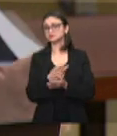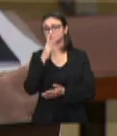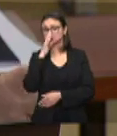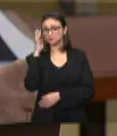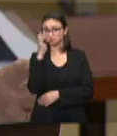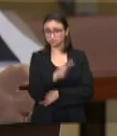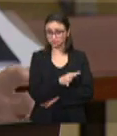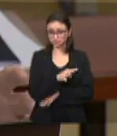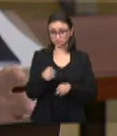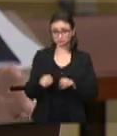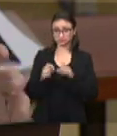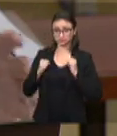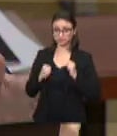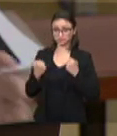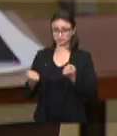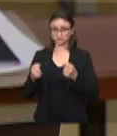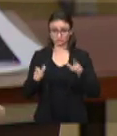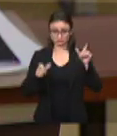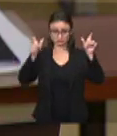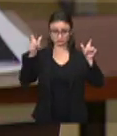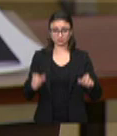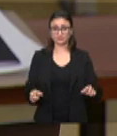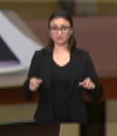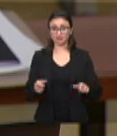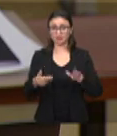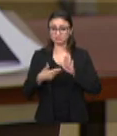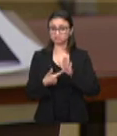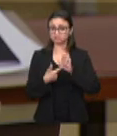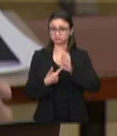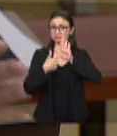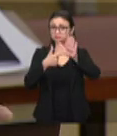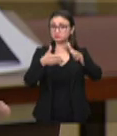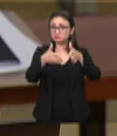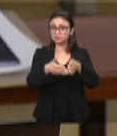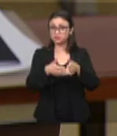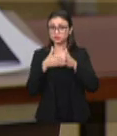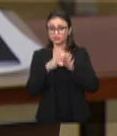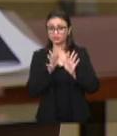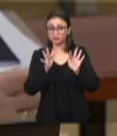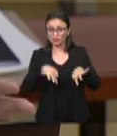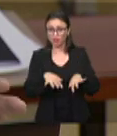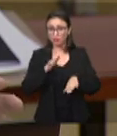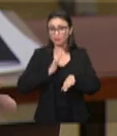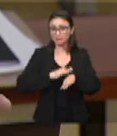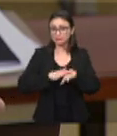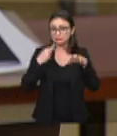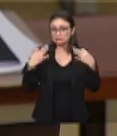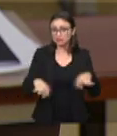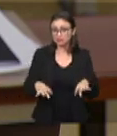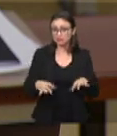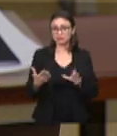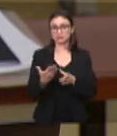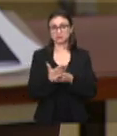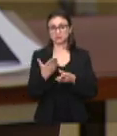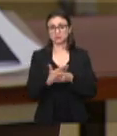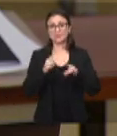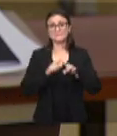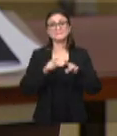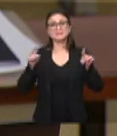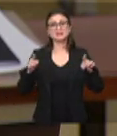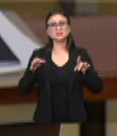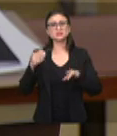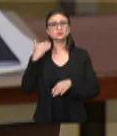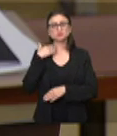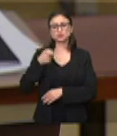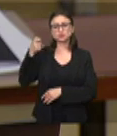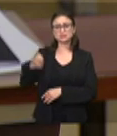acusação e defesa apresenta o pedido de alegação final, no momento apropriado, do ponto de vista processual. Só que o que é que os